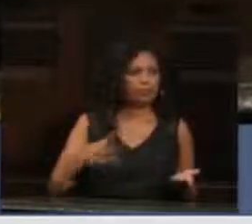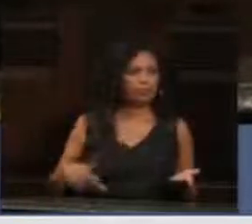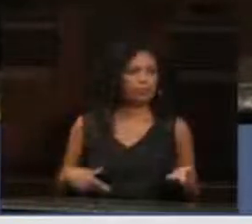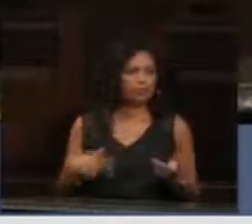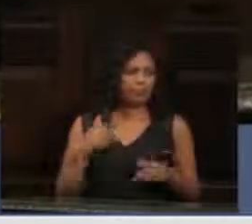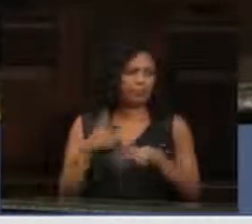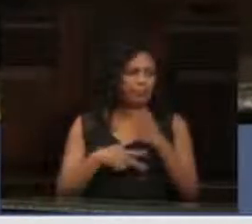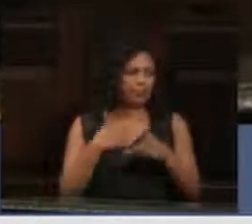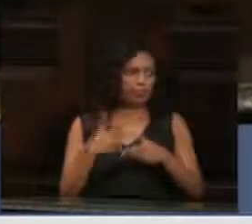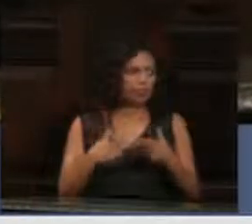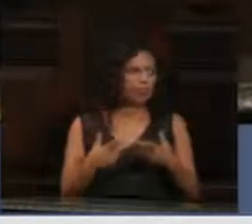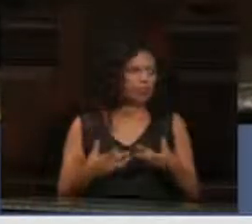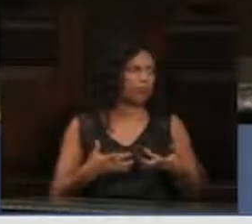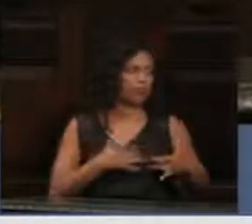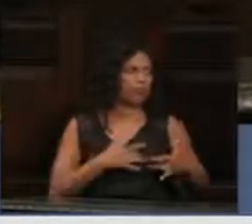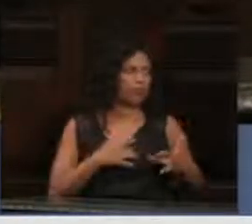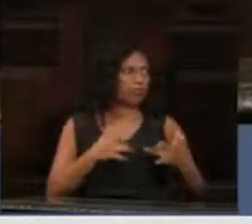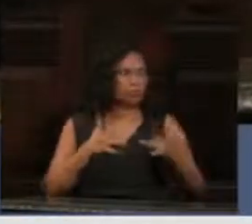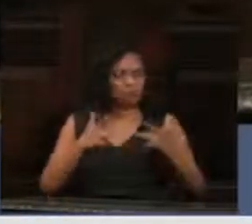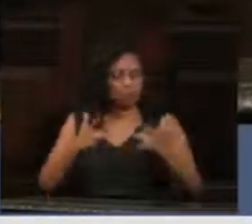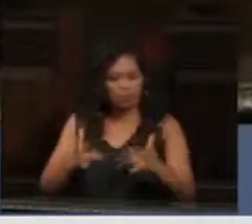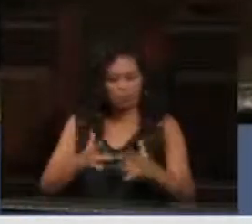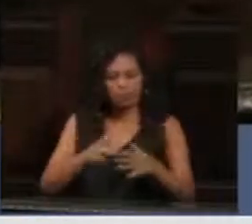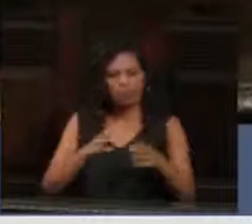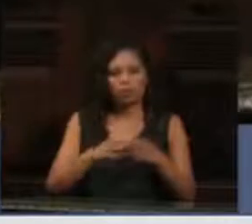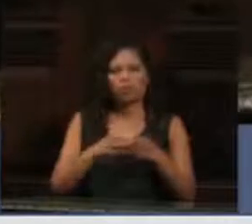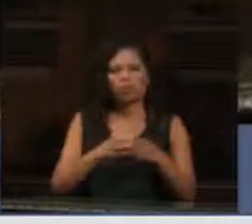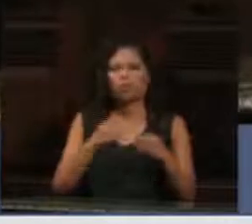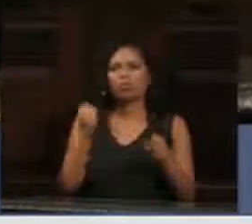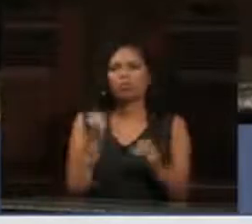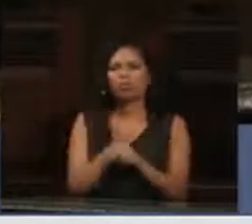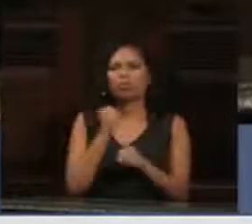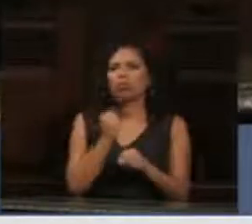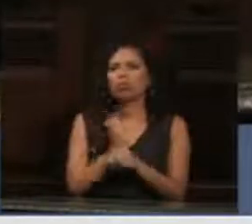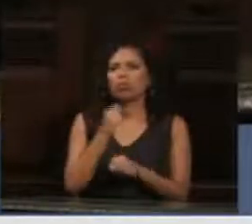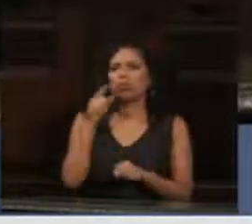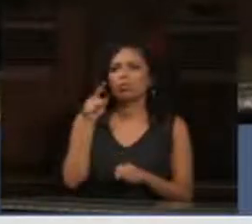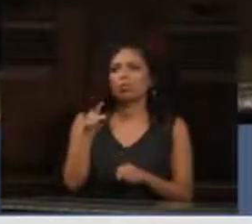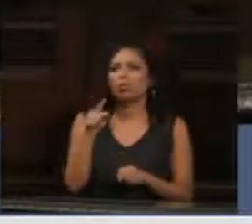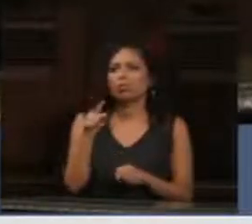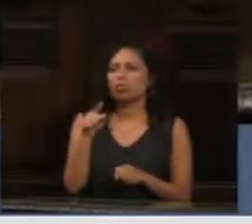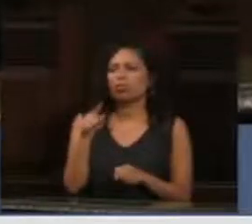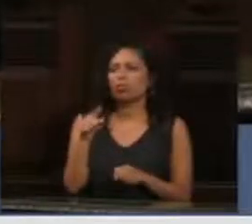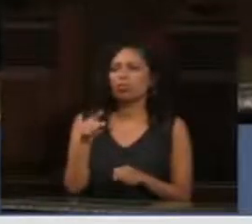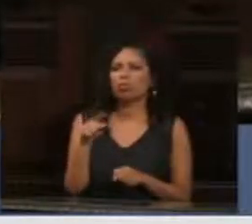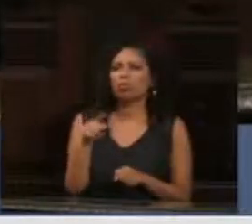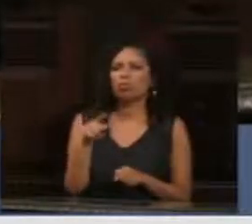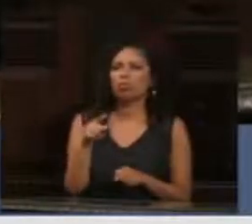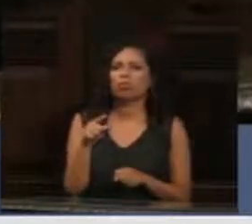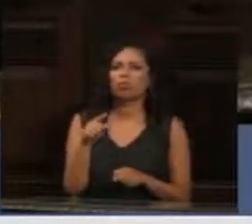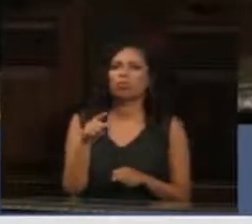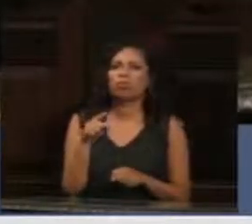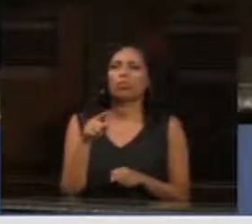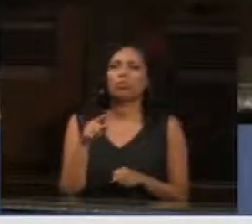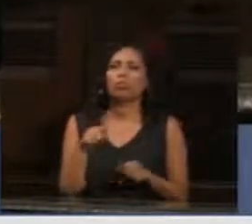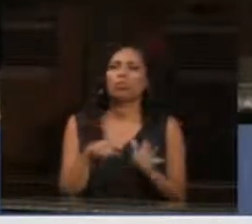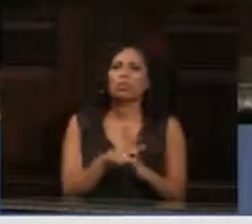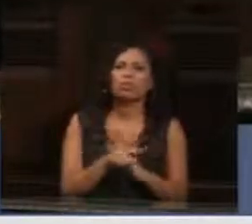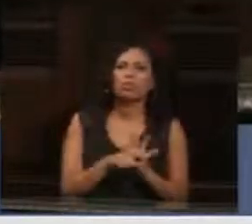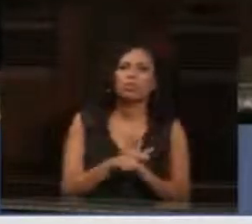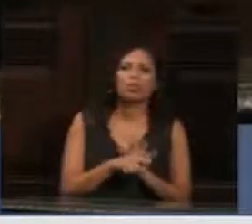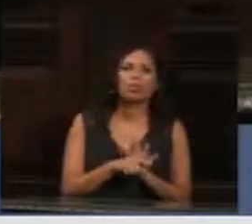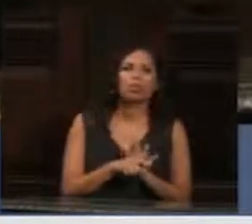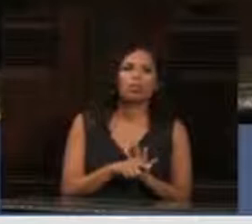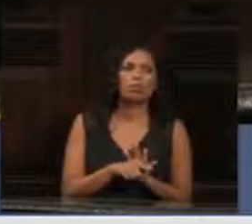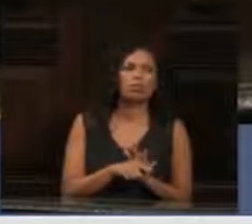à disposição a partir da Comissão de Obras, que Vossa Excelência preside? Sim, Comissão de Obras, sou presidente da Comissão de Obras. Pois é.